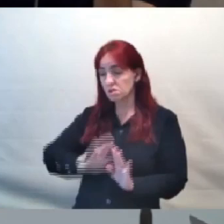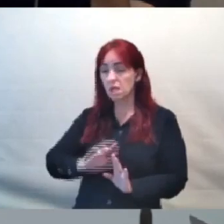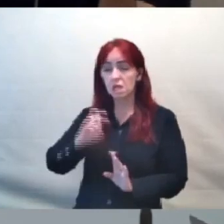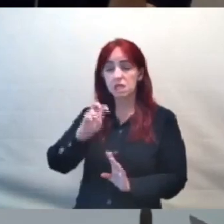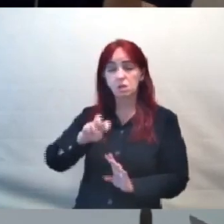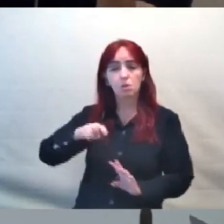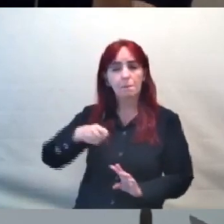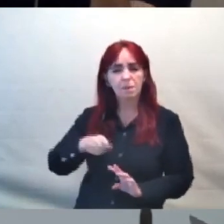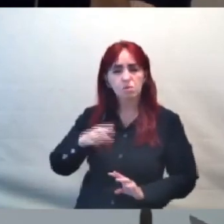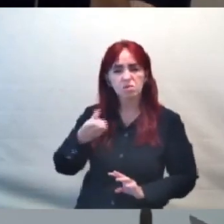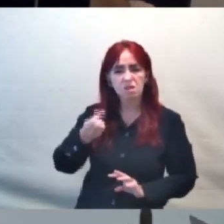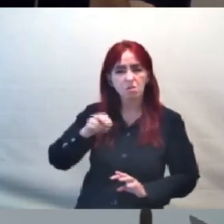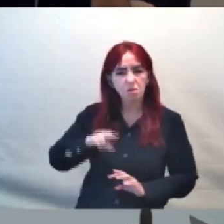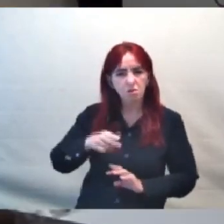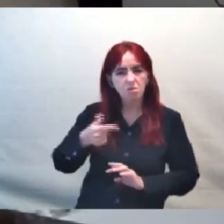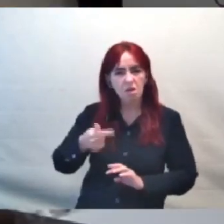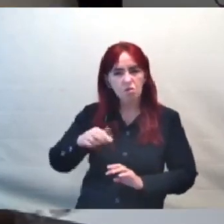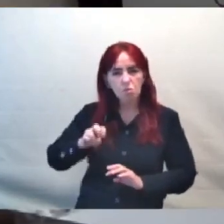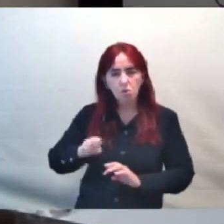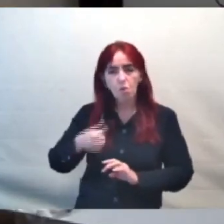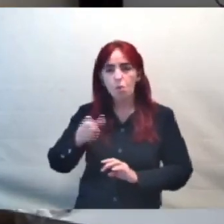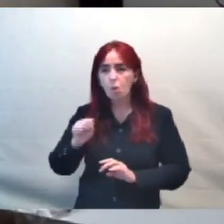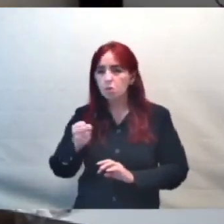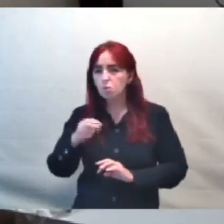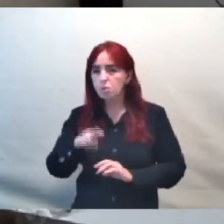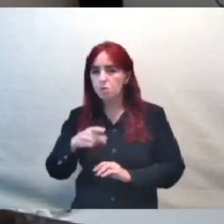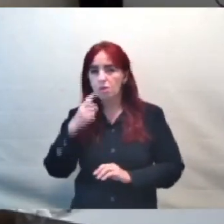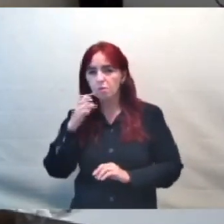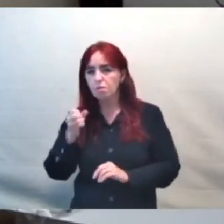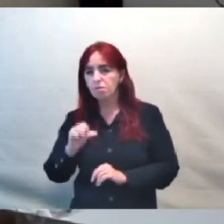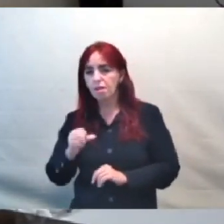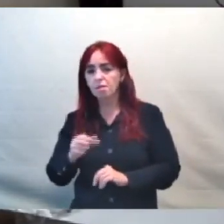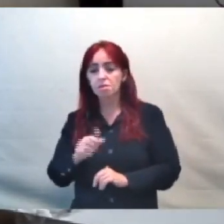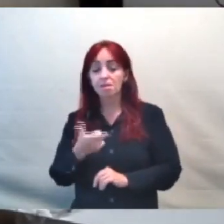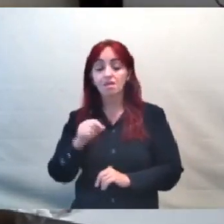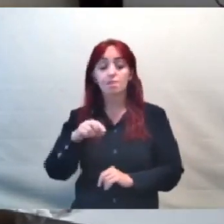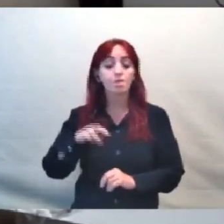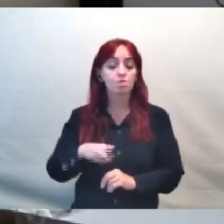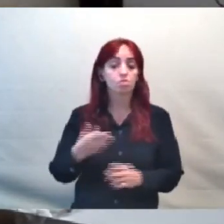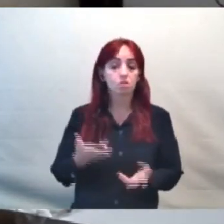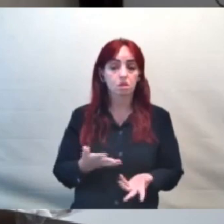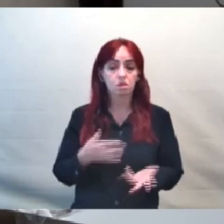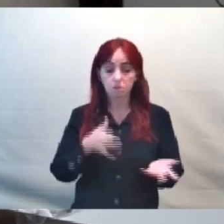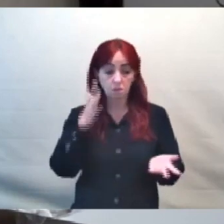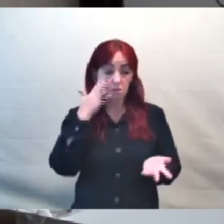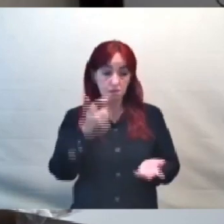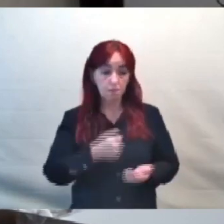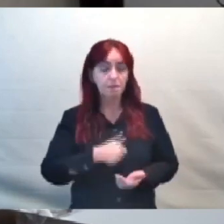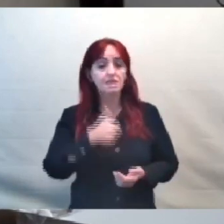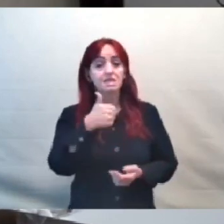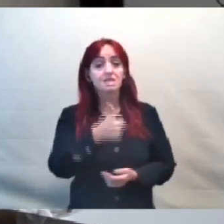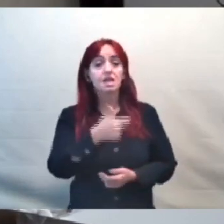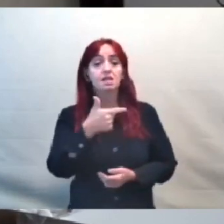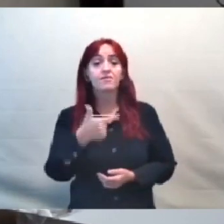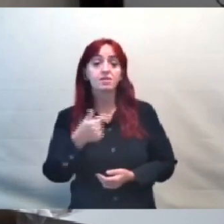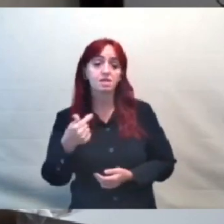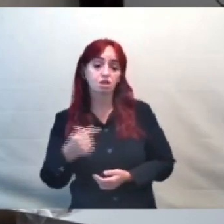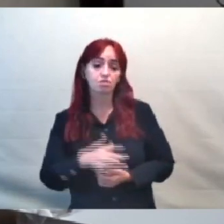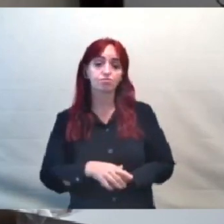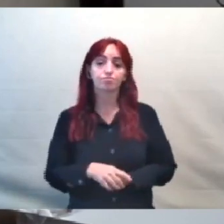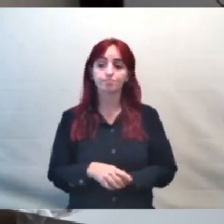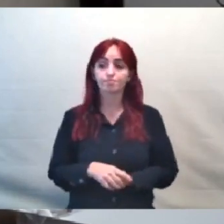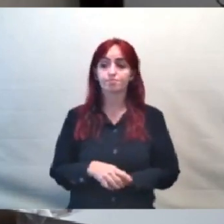8 mil, 9 mil, 10 mil? E aí eles, mas vai me dizer que você sabe, eu falo, 127, sendo tantos conclusos para